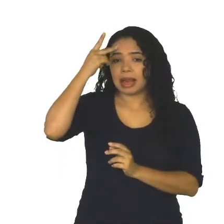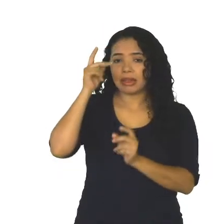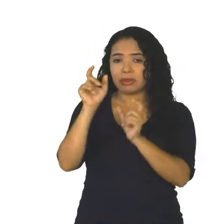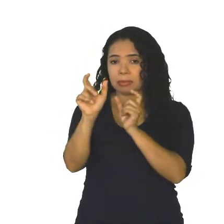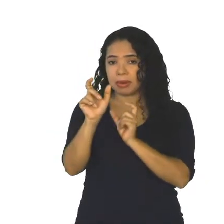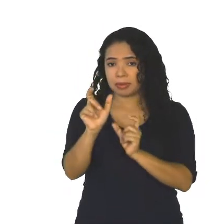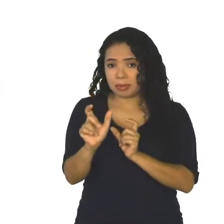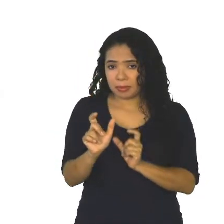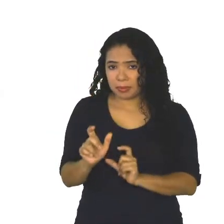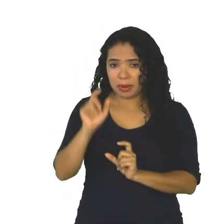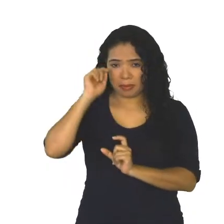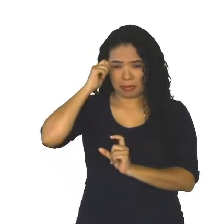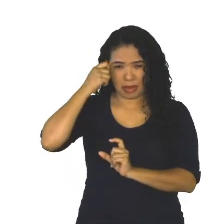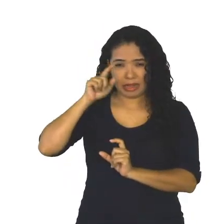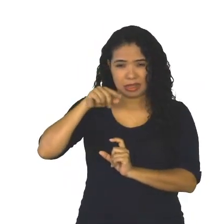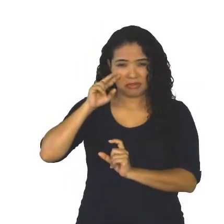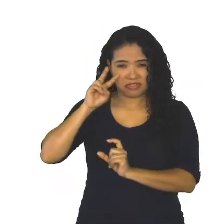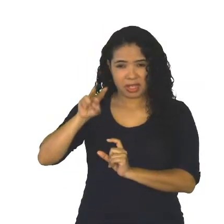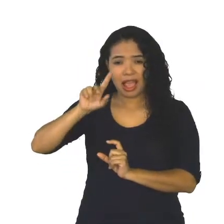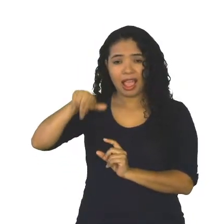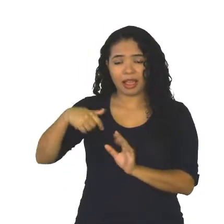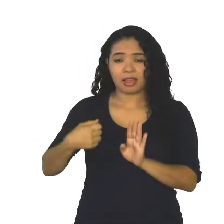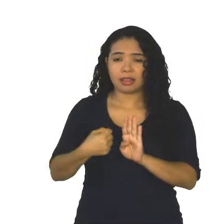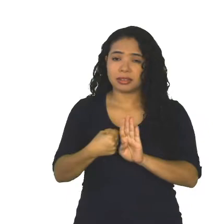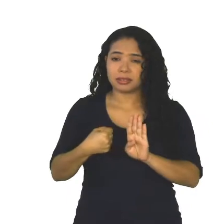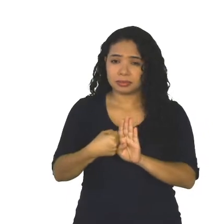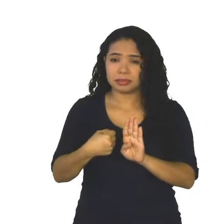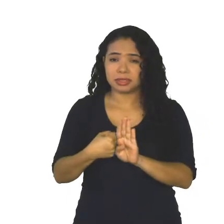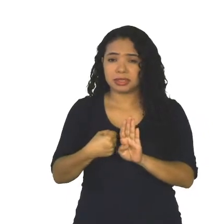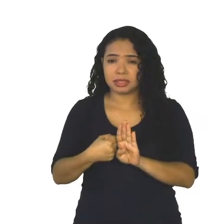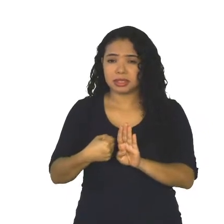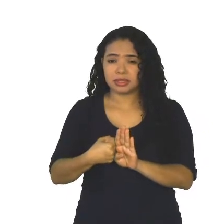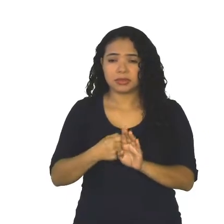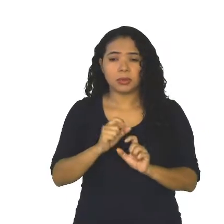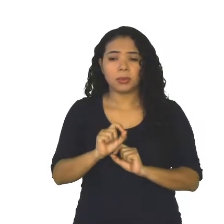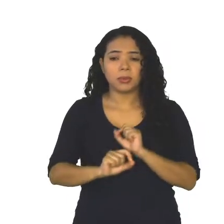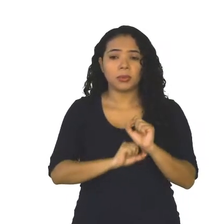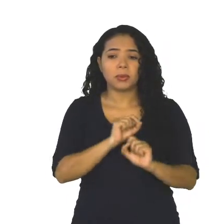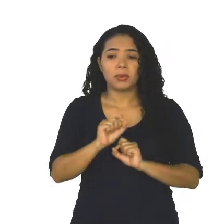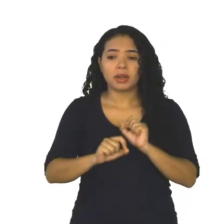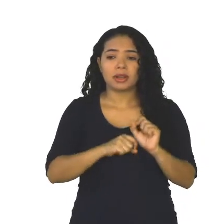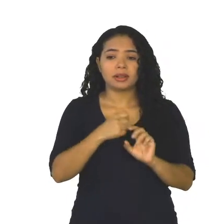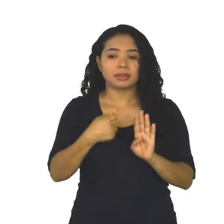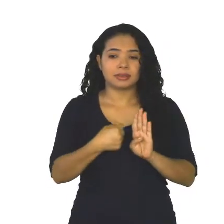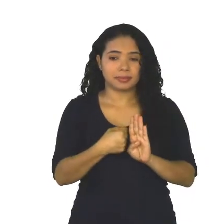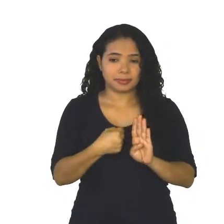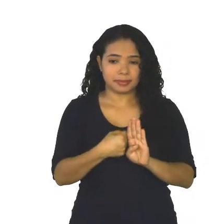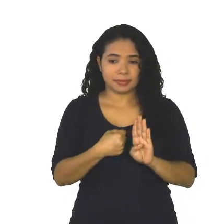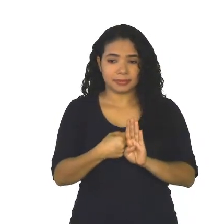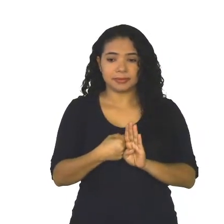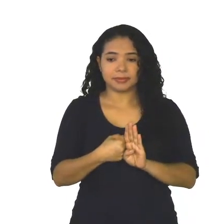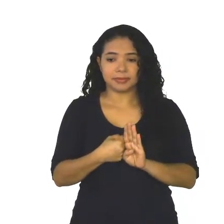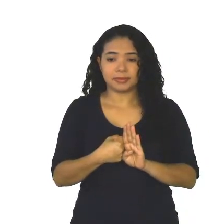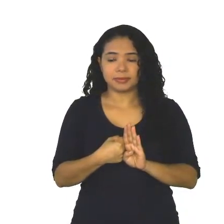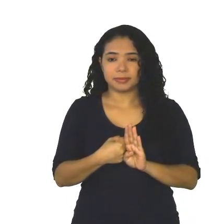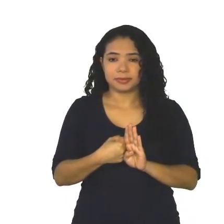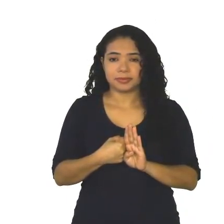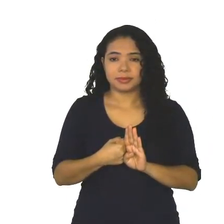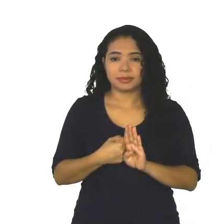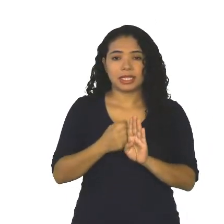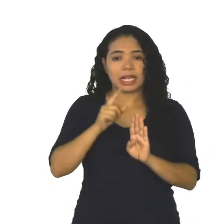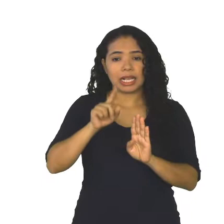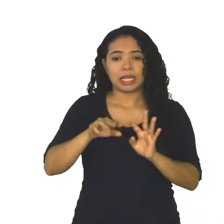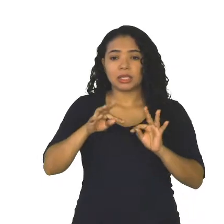substantivo, ok? Substantivo. Então vamos entender o que é o substantivo. Substantivo é